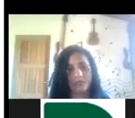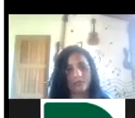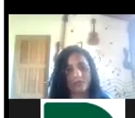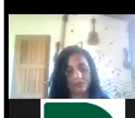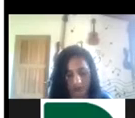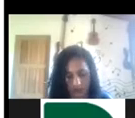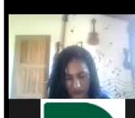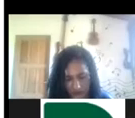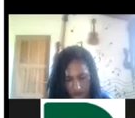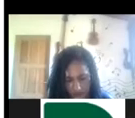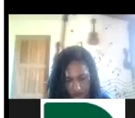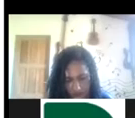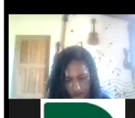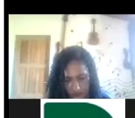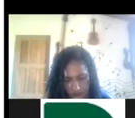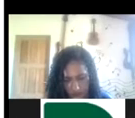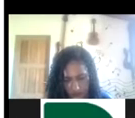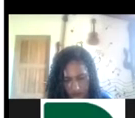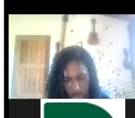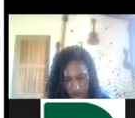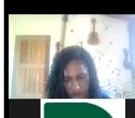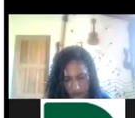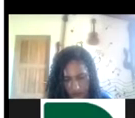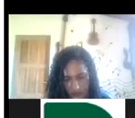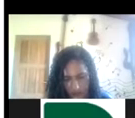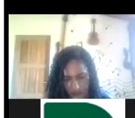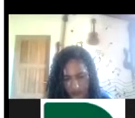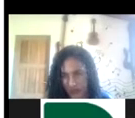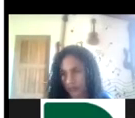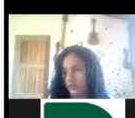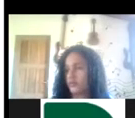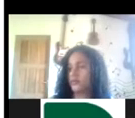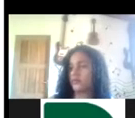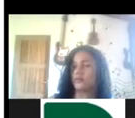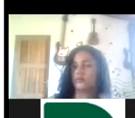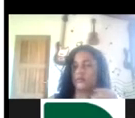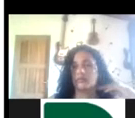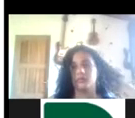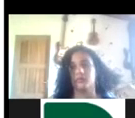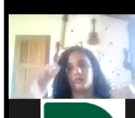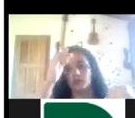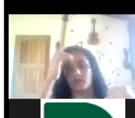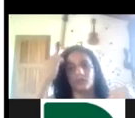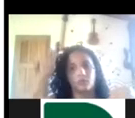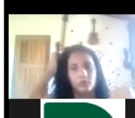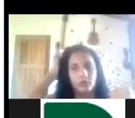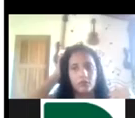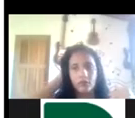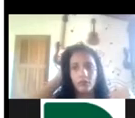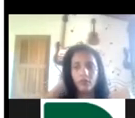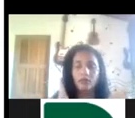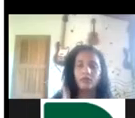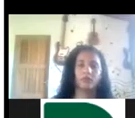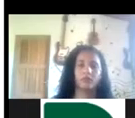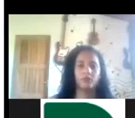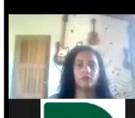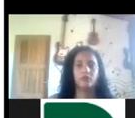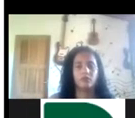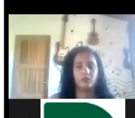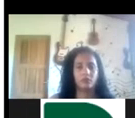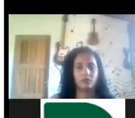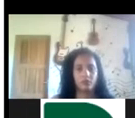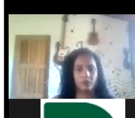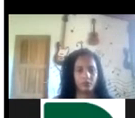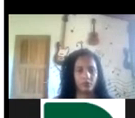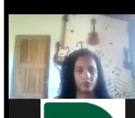a questão da exposição, né, em meios, né, de publicações, meios online,